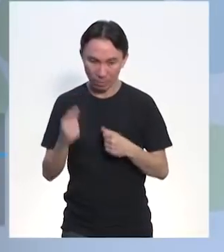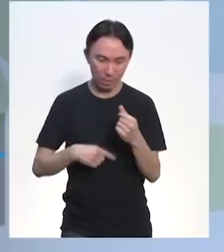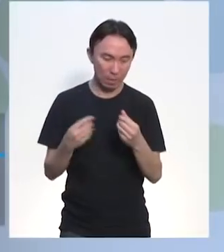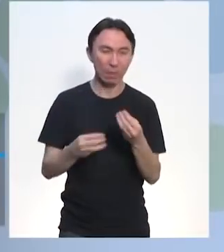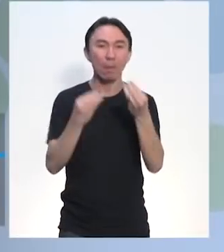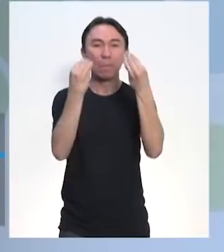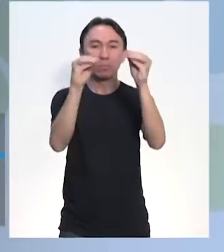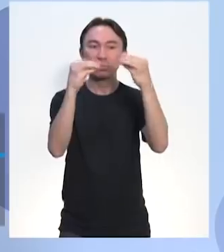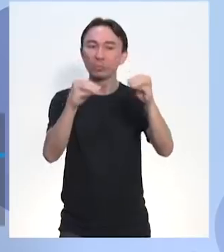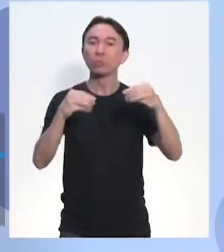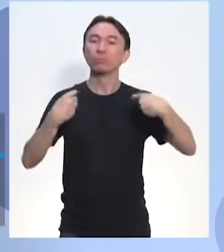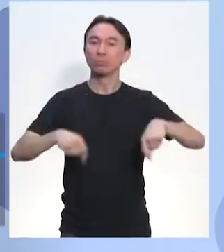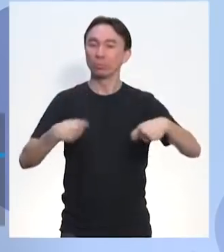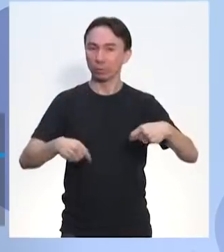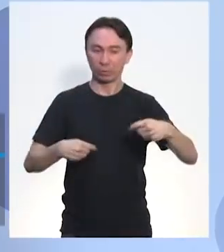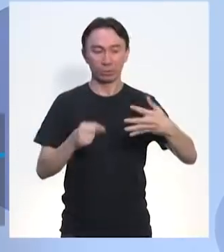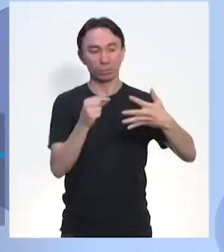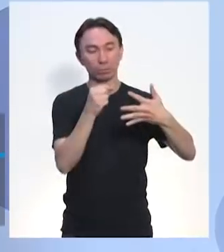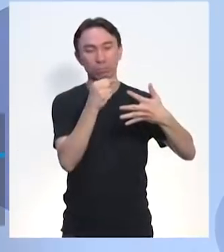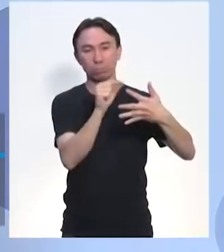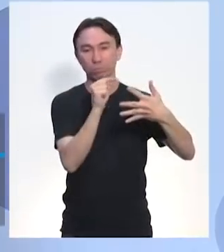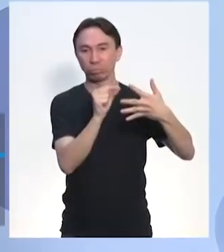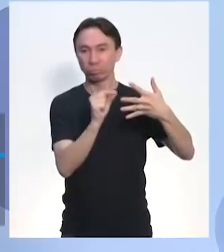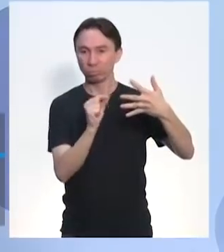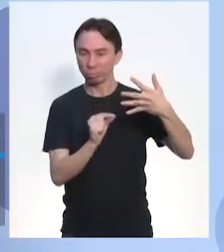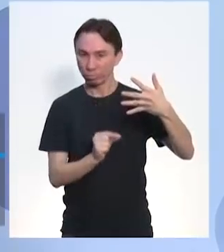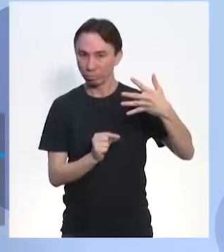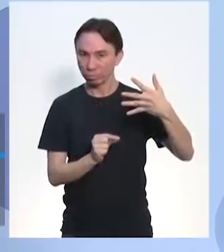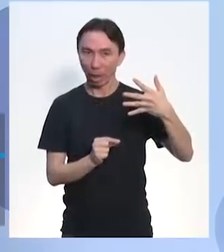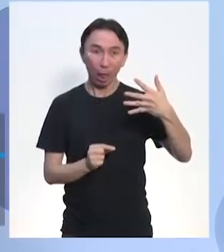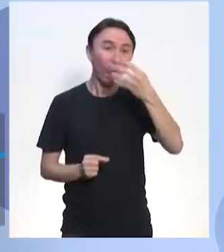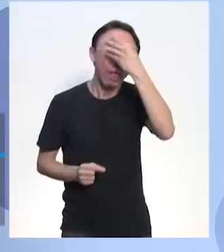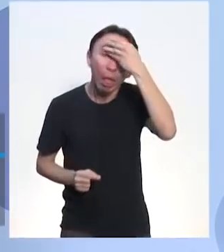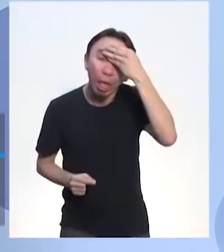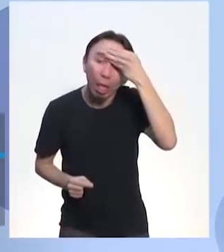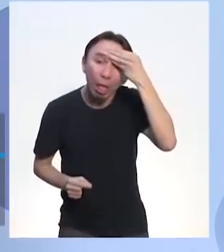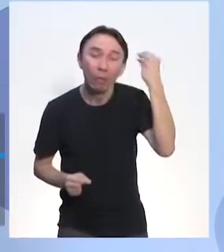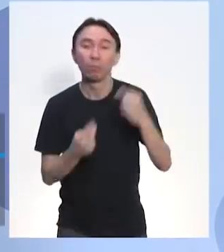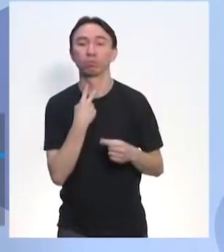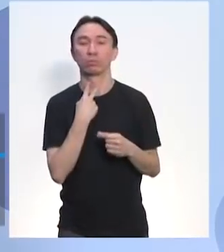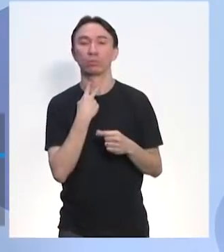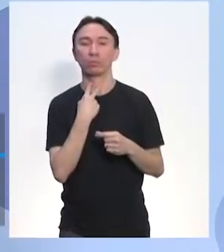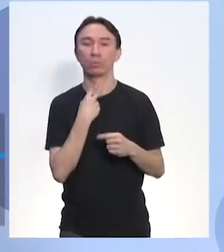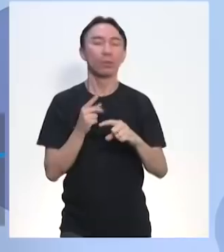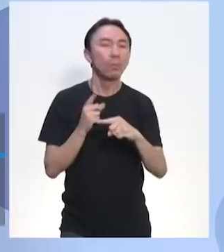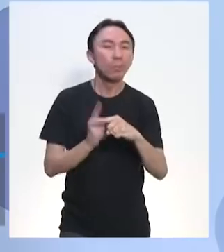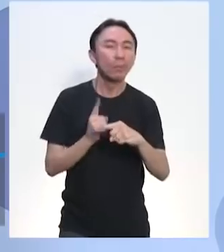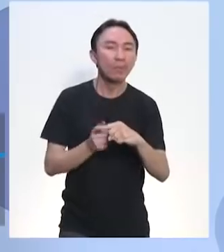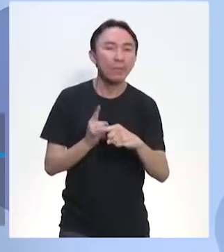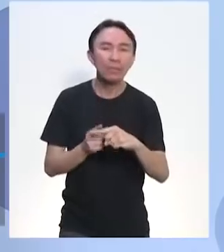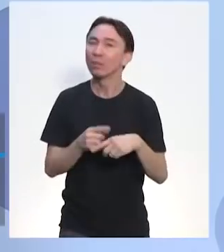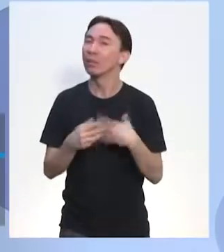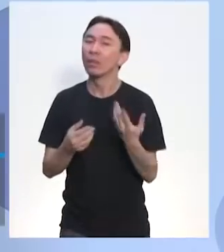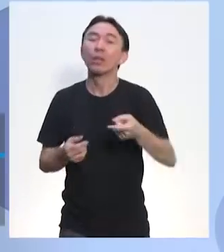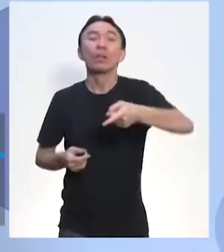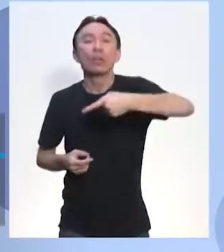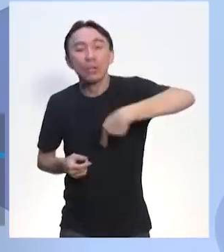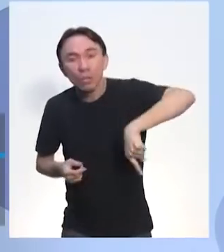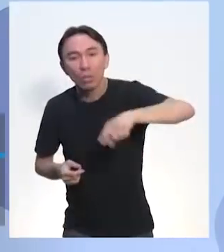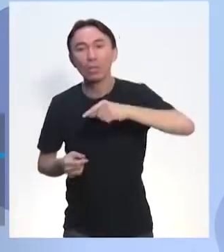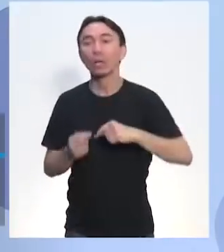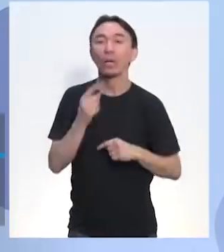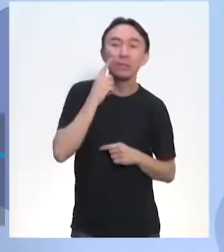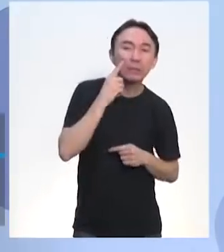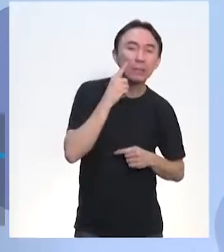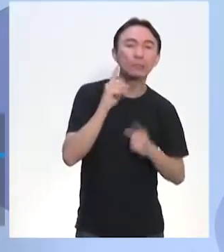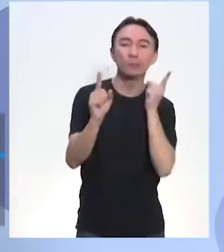publicação. E não pode esquecer dessa identificação, porque também vai facilitar até para podermos identificar